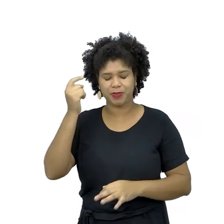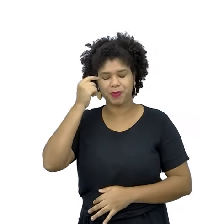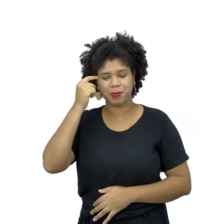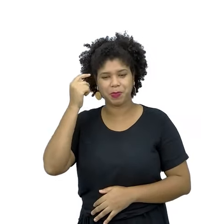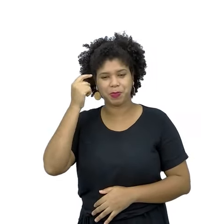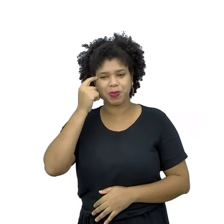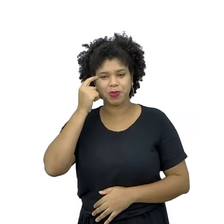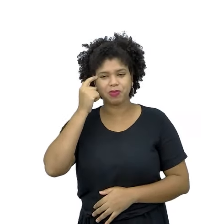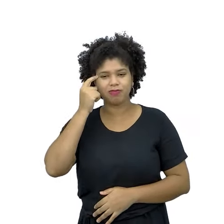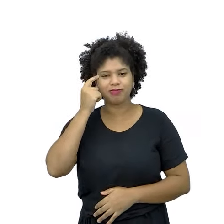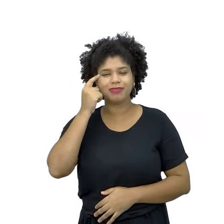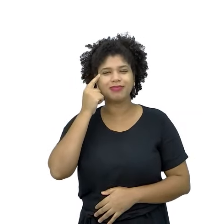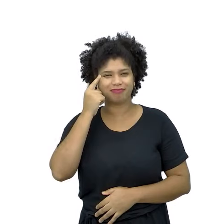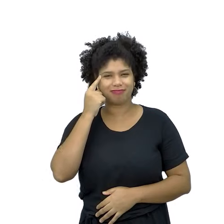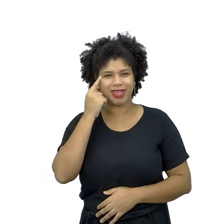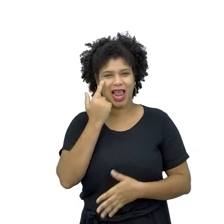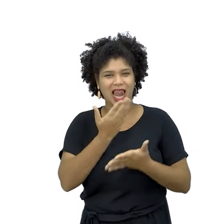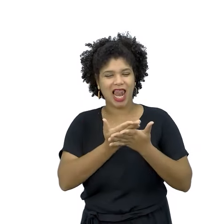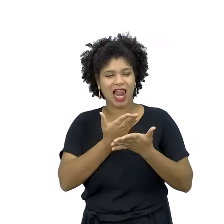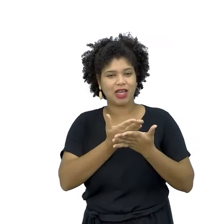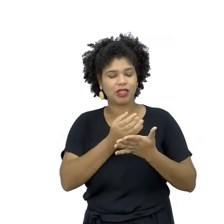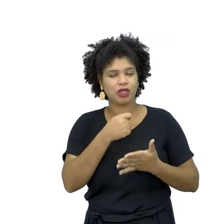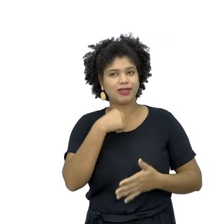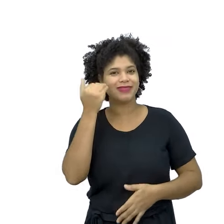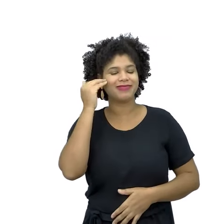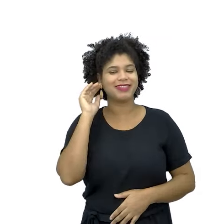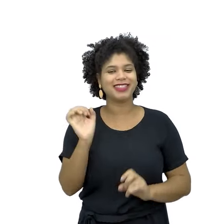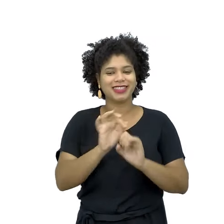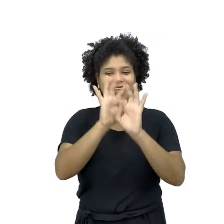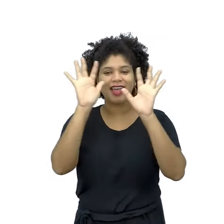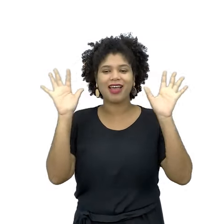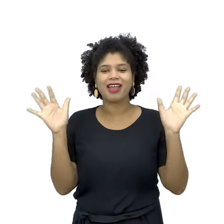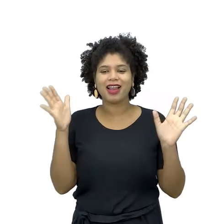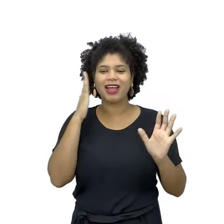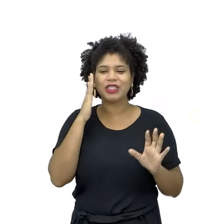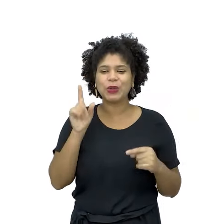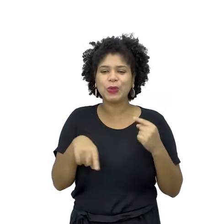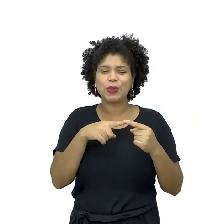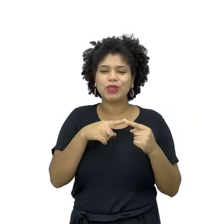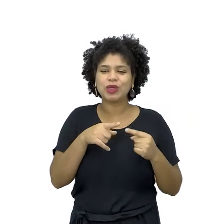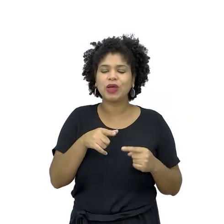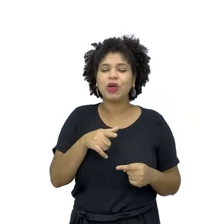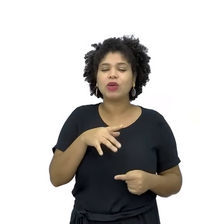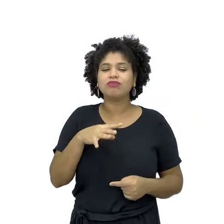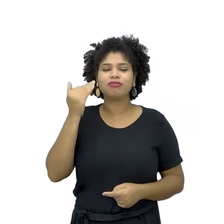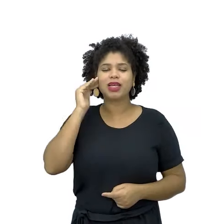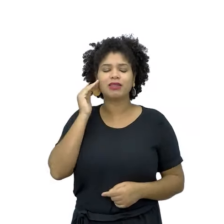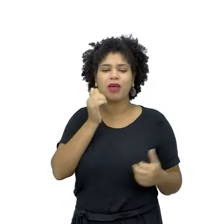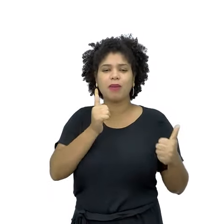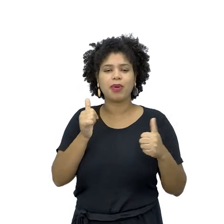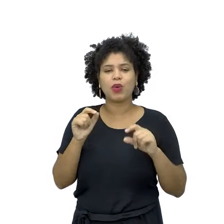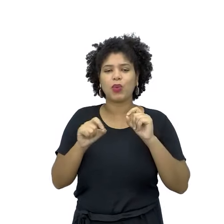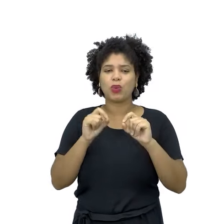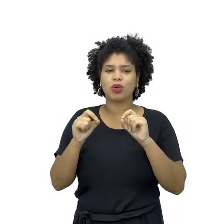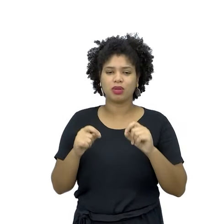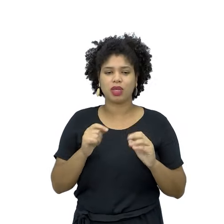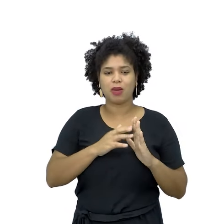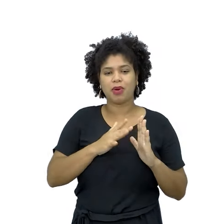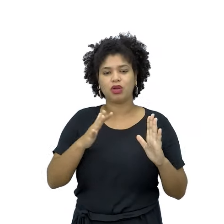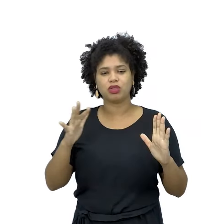pensar, elaborar uma aula, a gente tem que ter muito claro o que é o objeto de conhecimento e o que é o